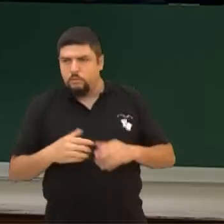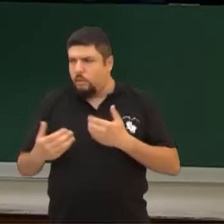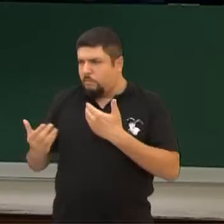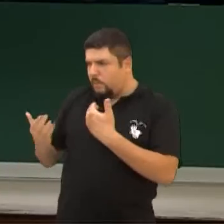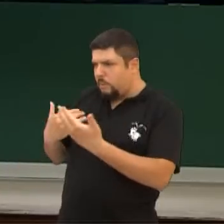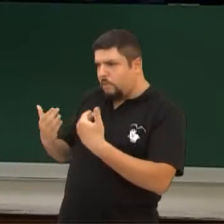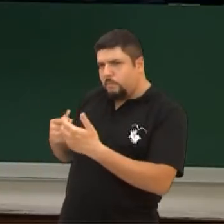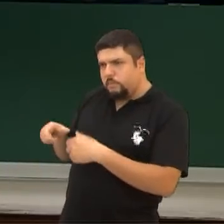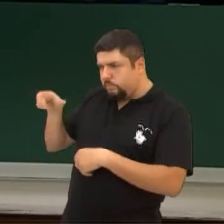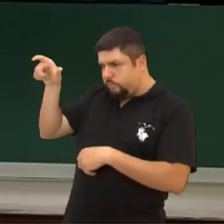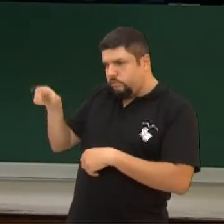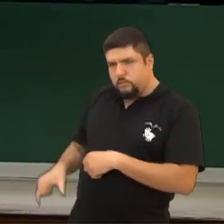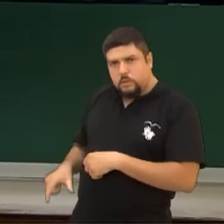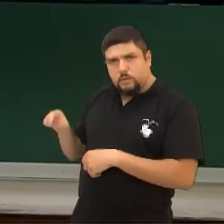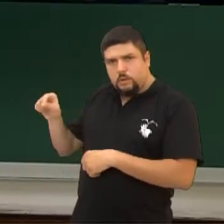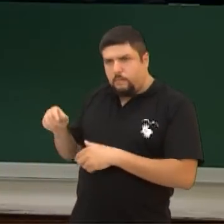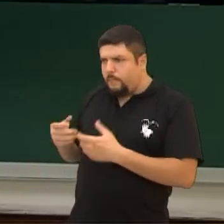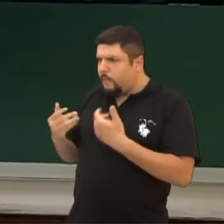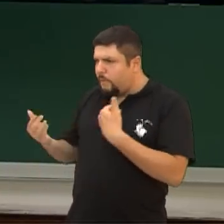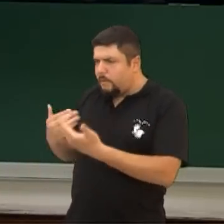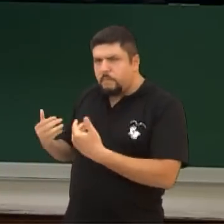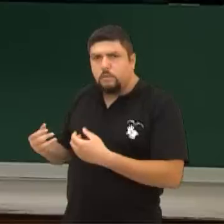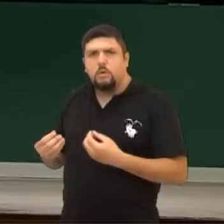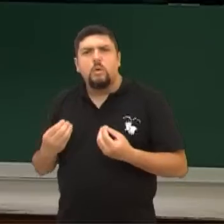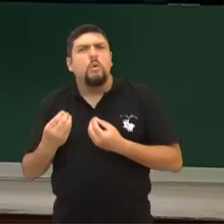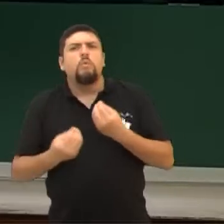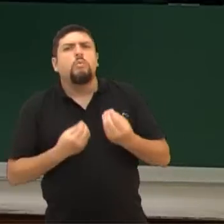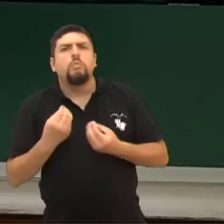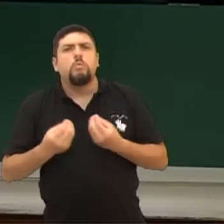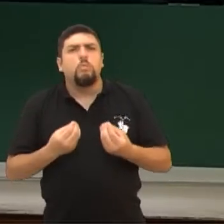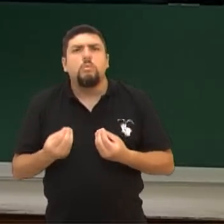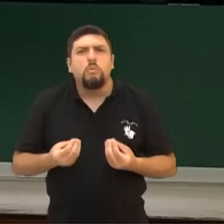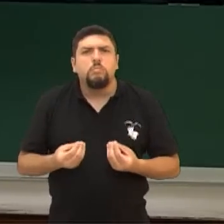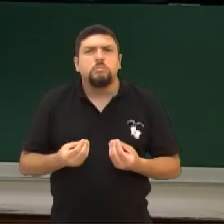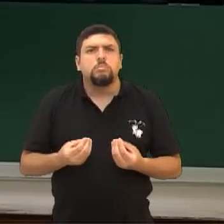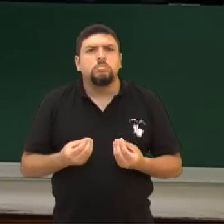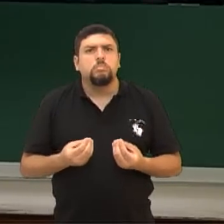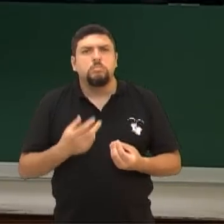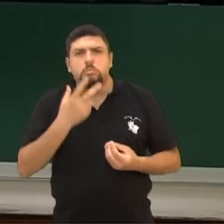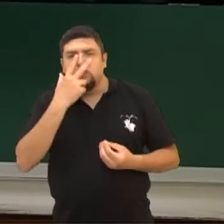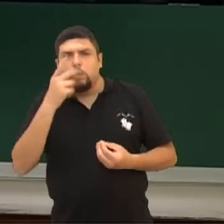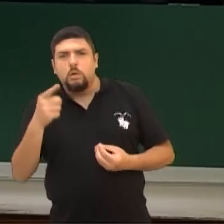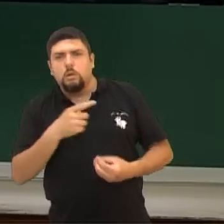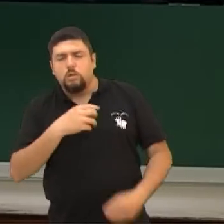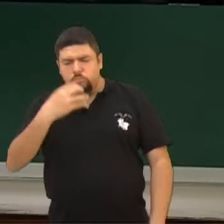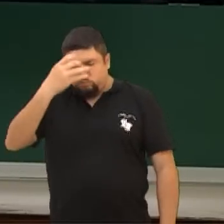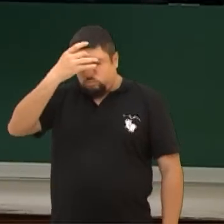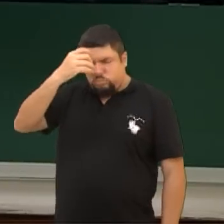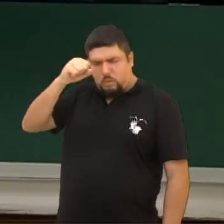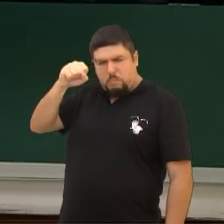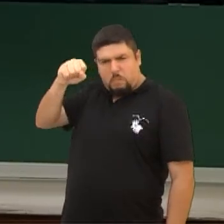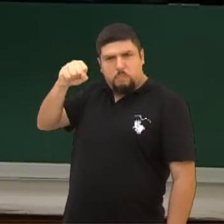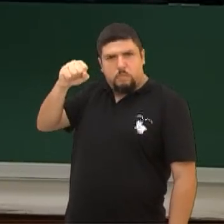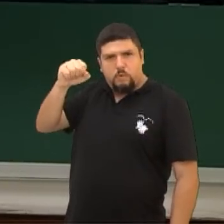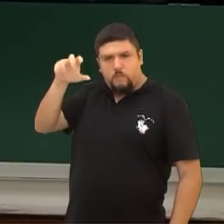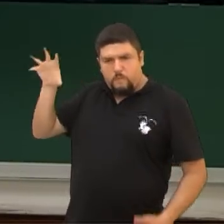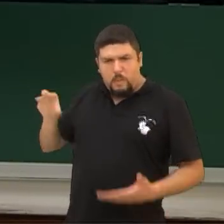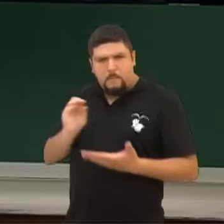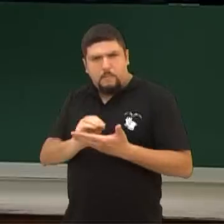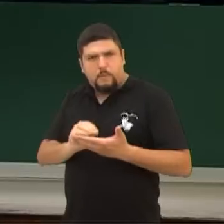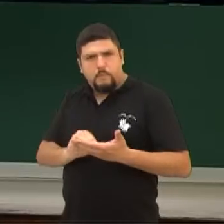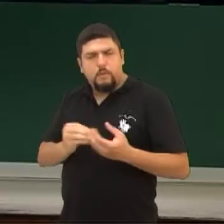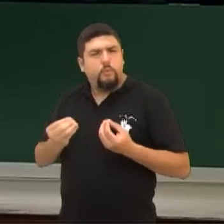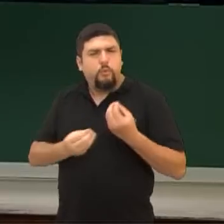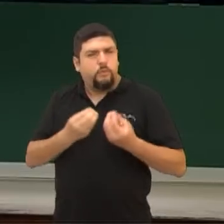escreveu, tanto é que está aqui que nós estamos lendo. Como é que ela fez isso? Será que ela tem superpoderes? Vamos pensar nisso? Eu